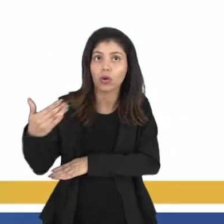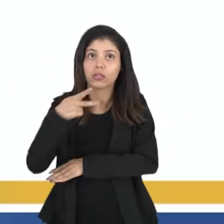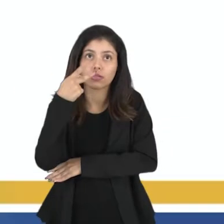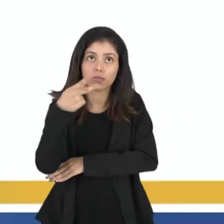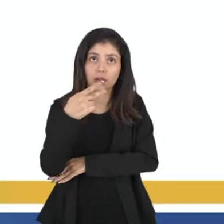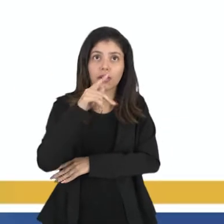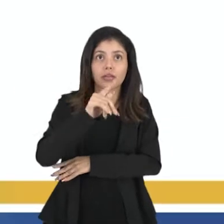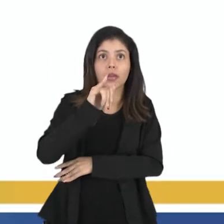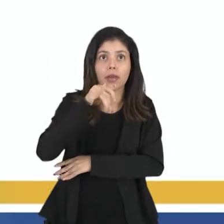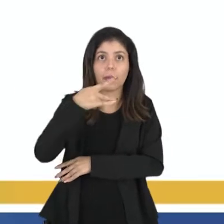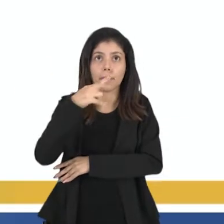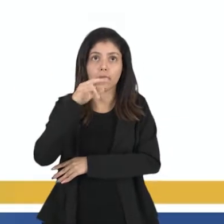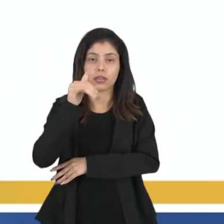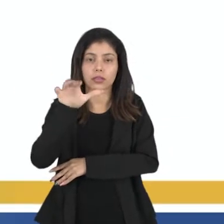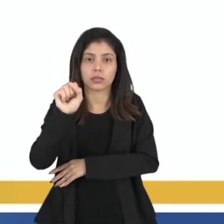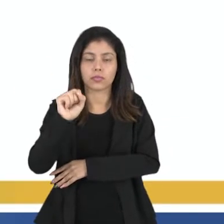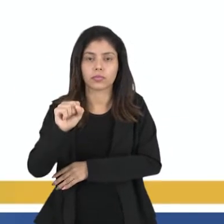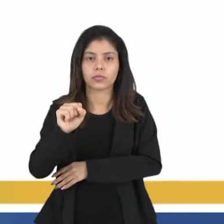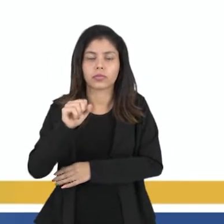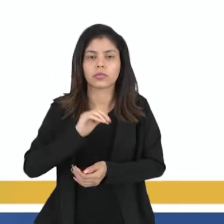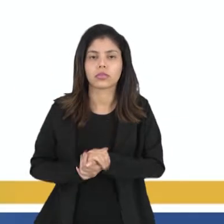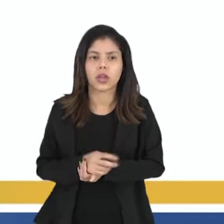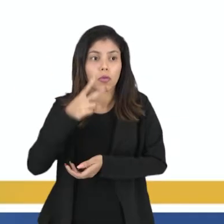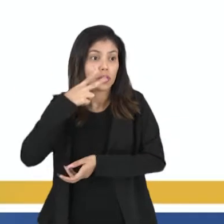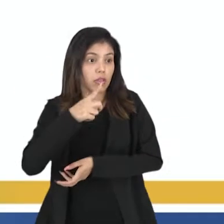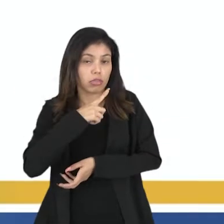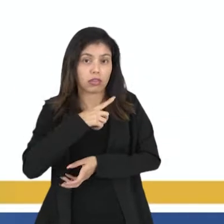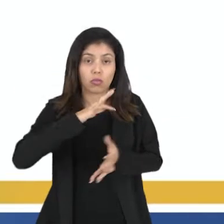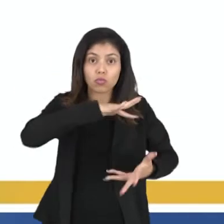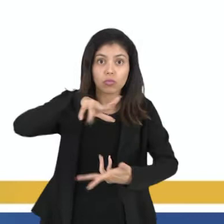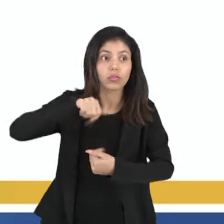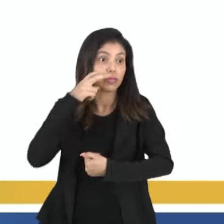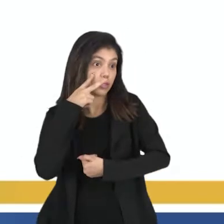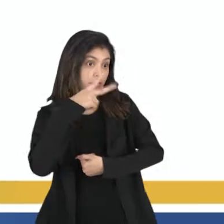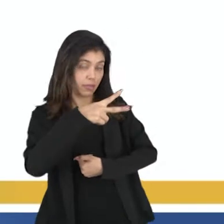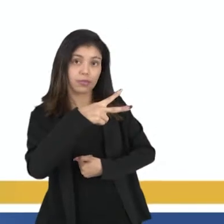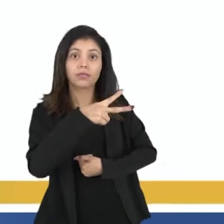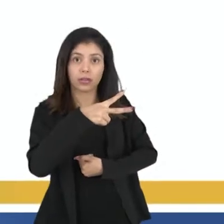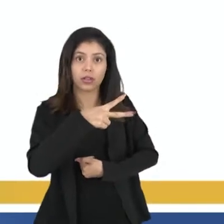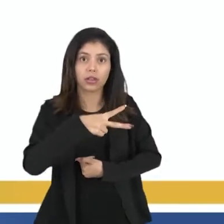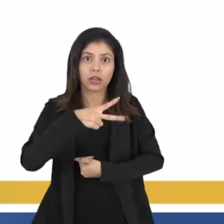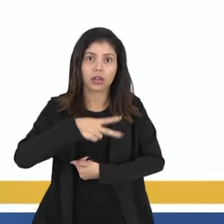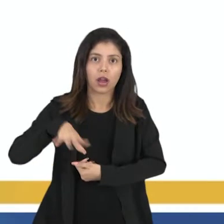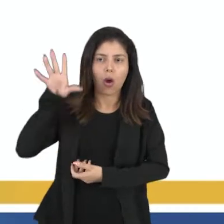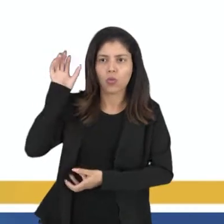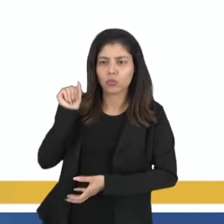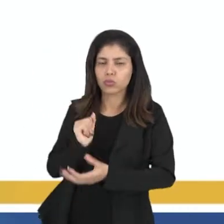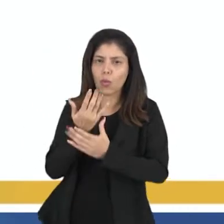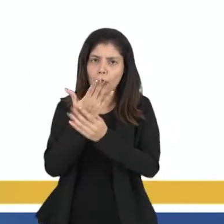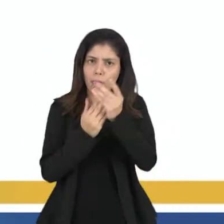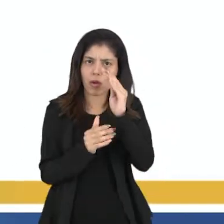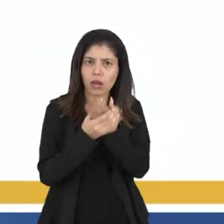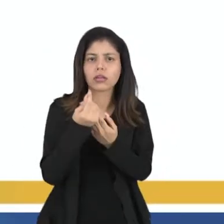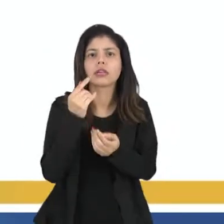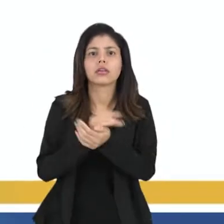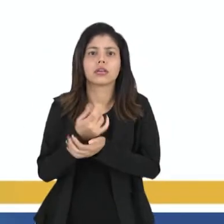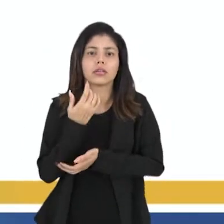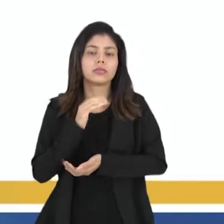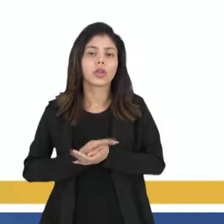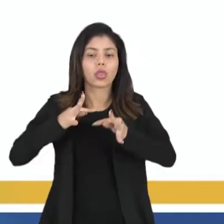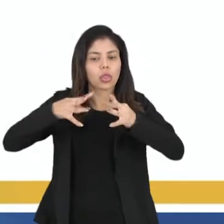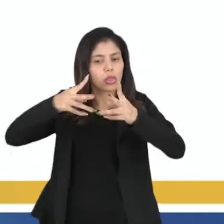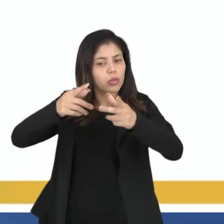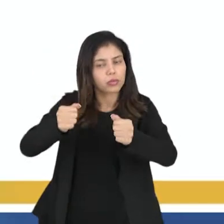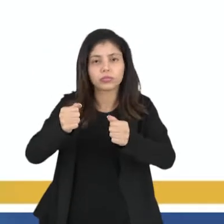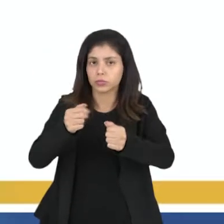impressão sensorial, são aquela impressão que você tem do mundo, ou seja, audição, visão, paladar, né? Você pode